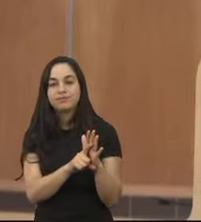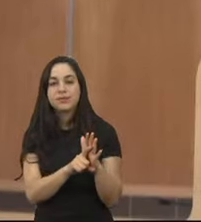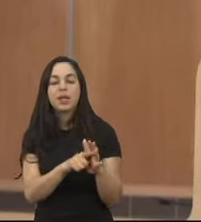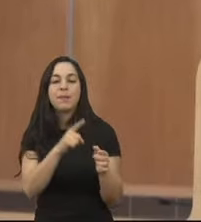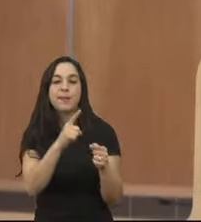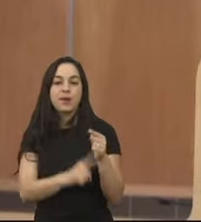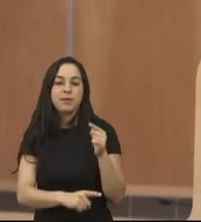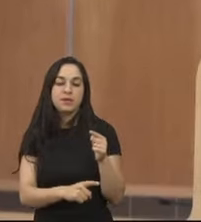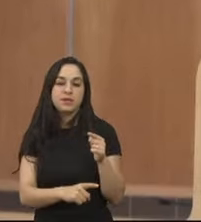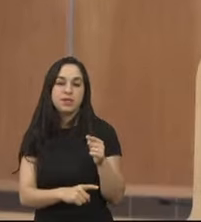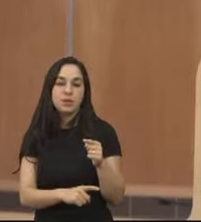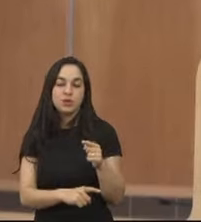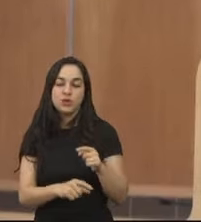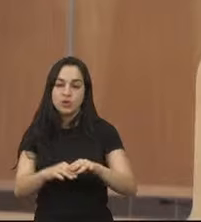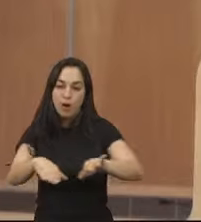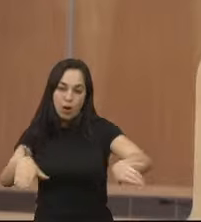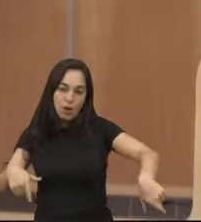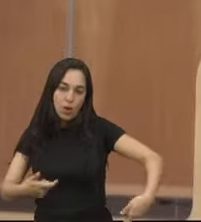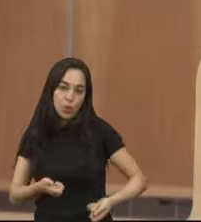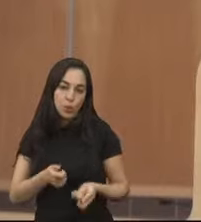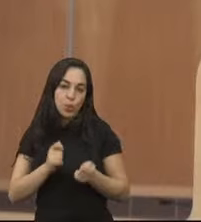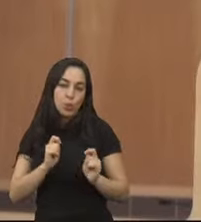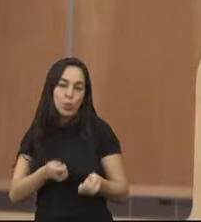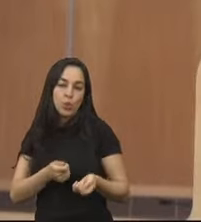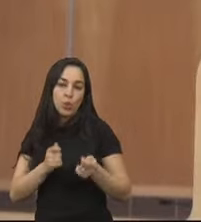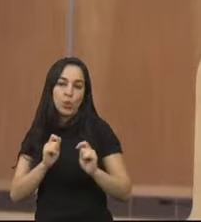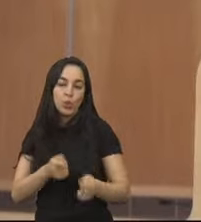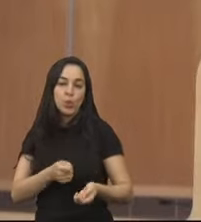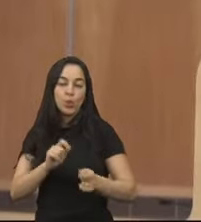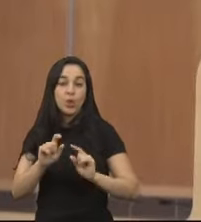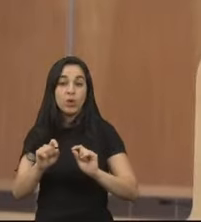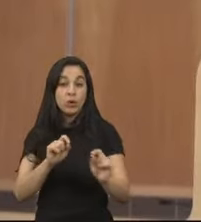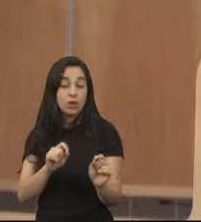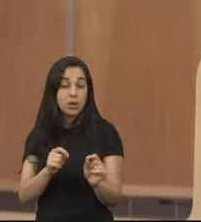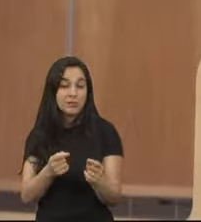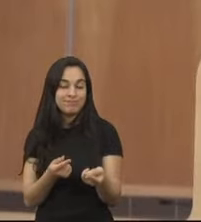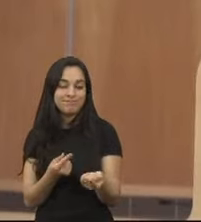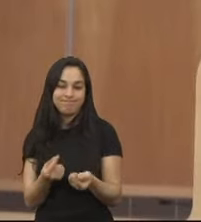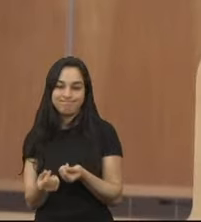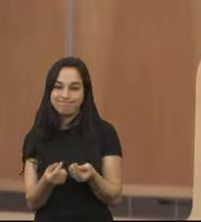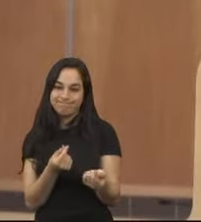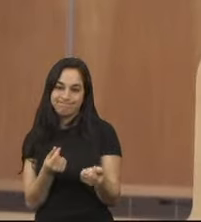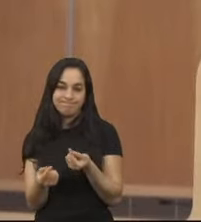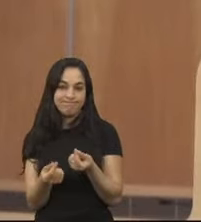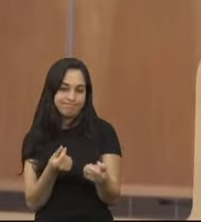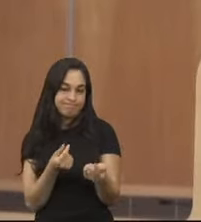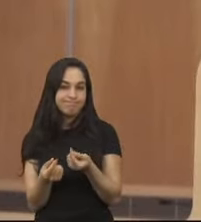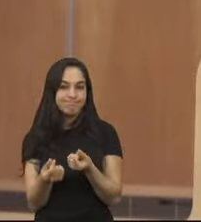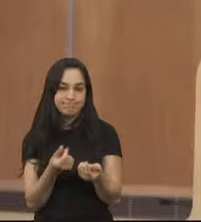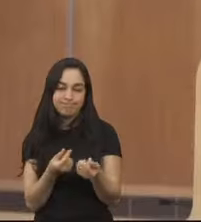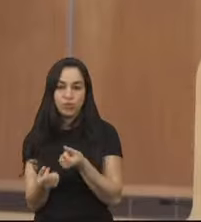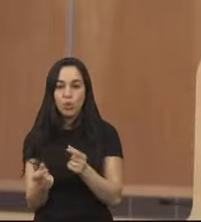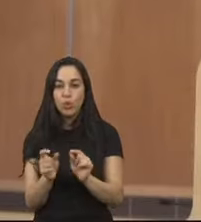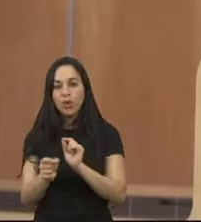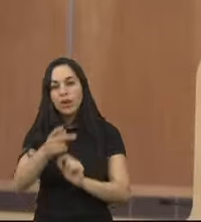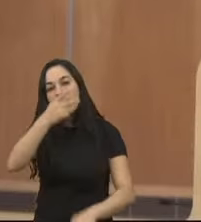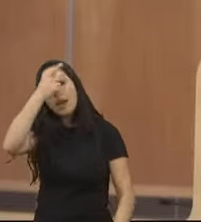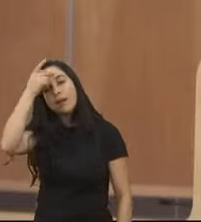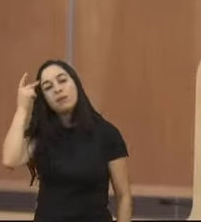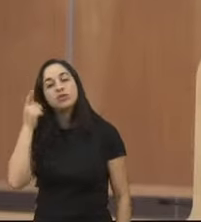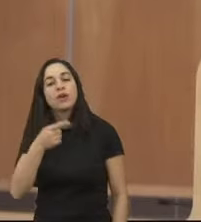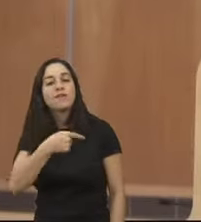animal. Só que é importante lembrar que é tração animal para fins econômicos, que é a pessoa que vai lá fazer lá